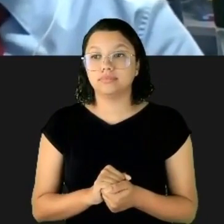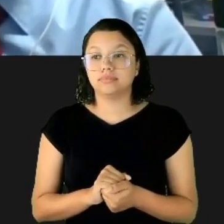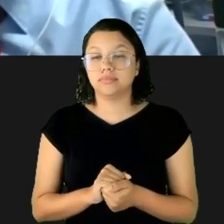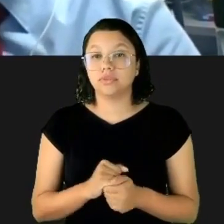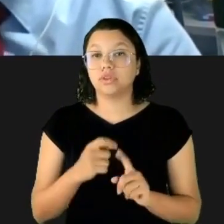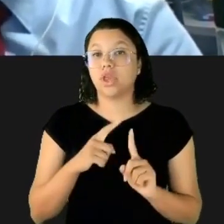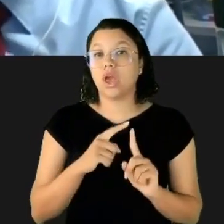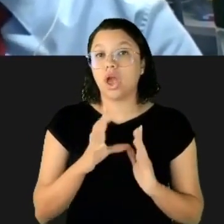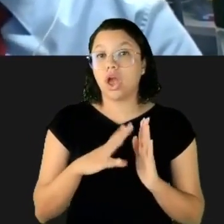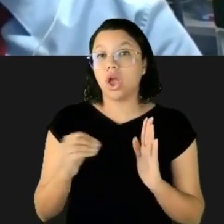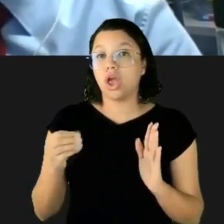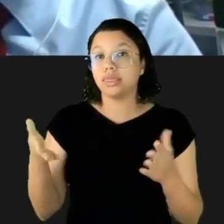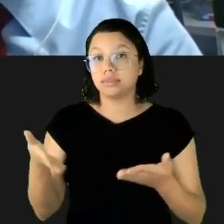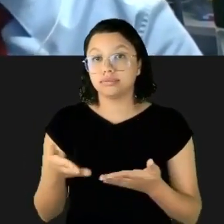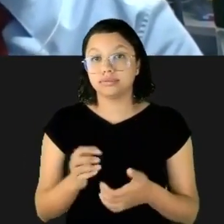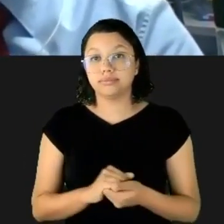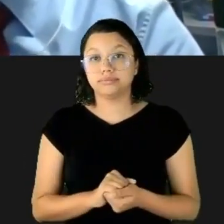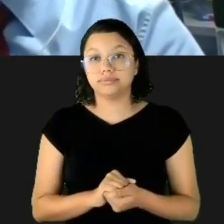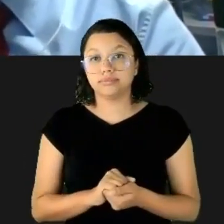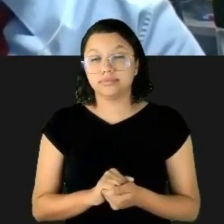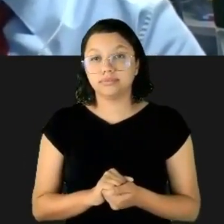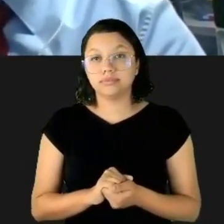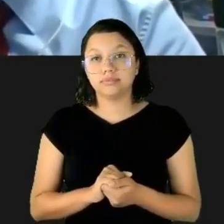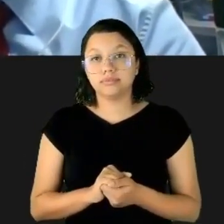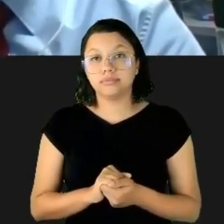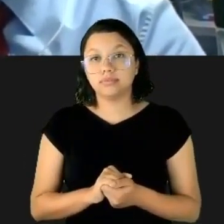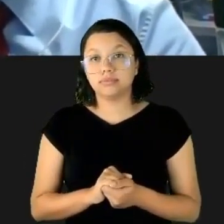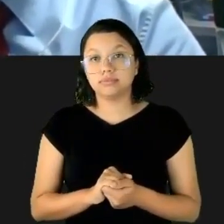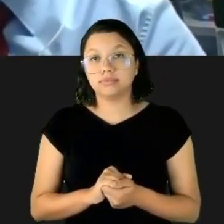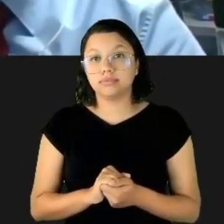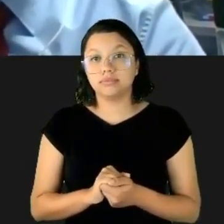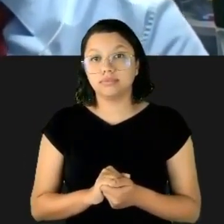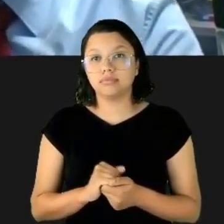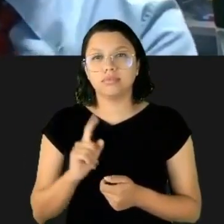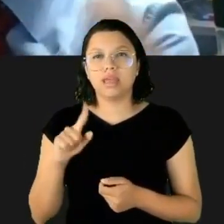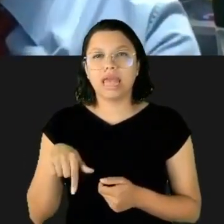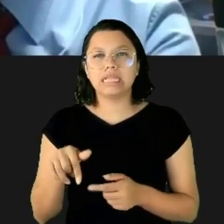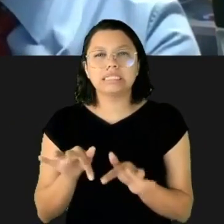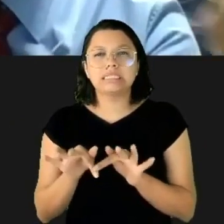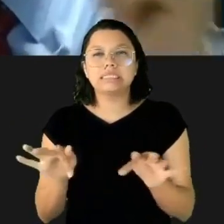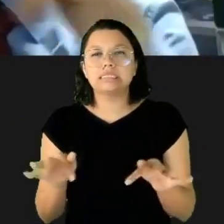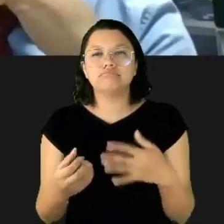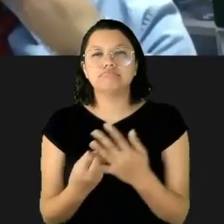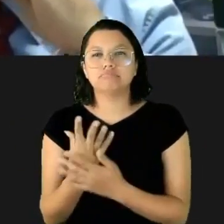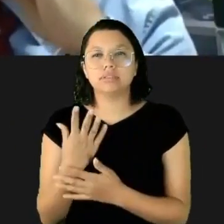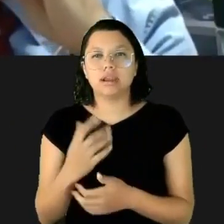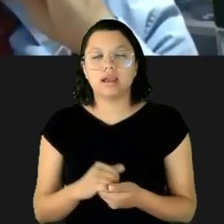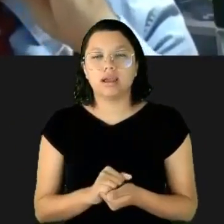os modelos por aqui e é uma coisa simples de se criar os modelos